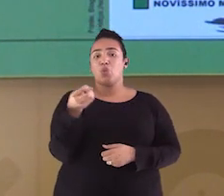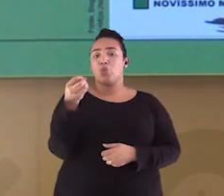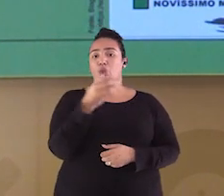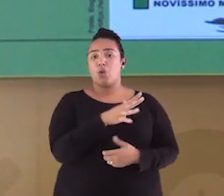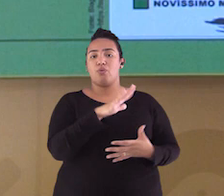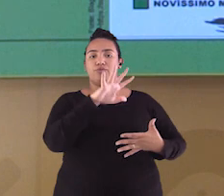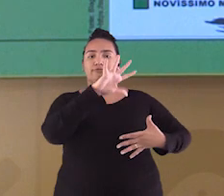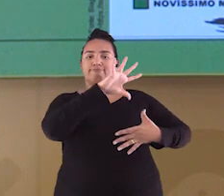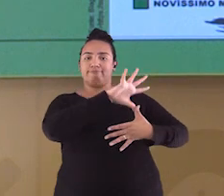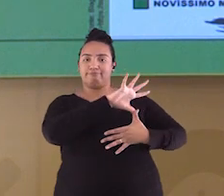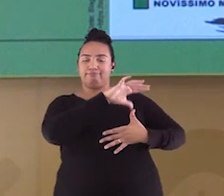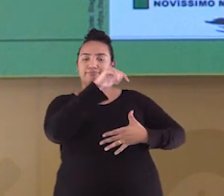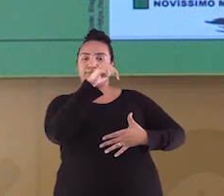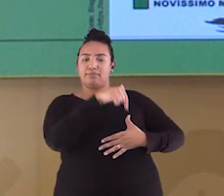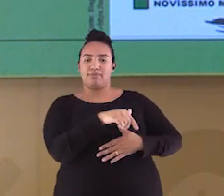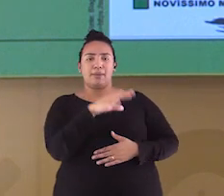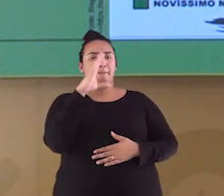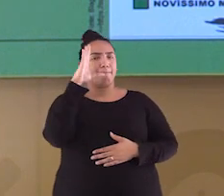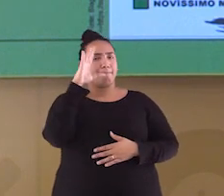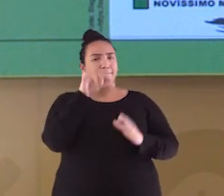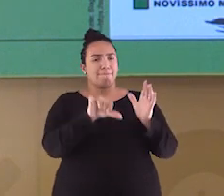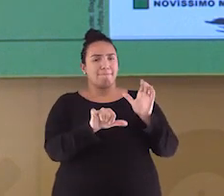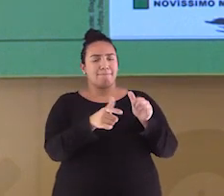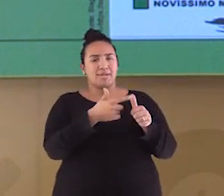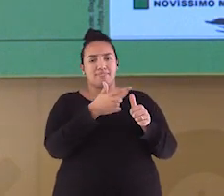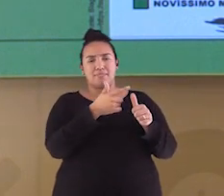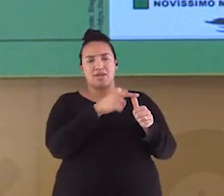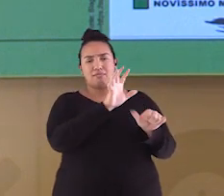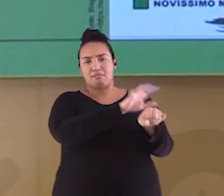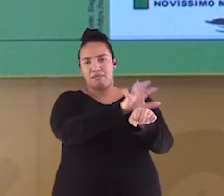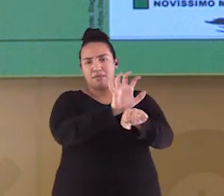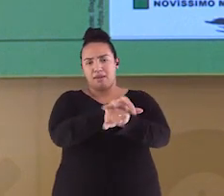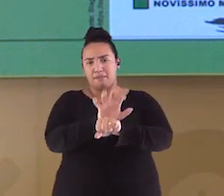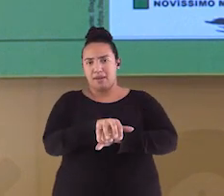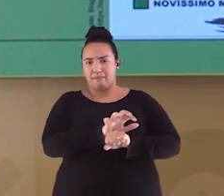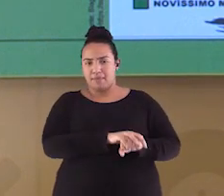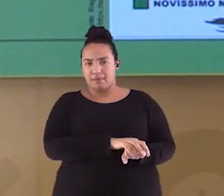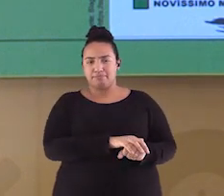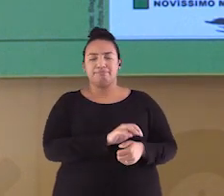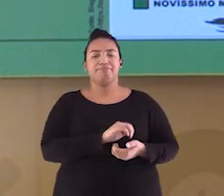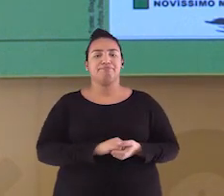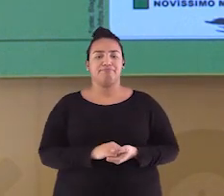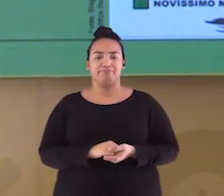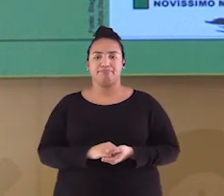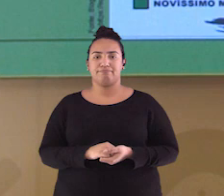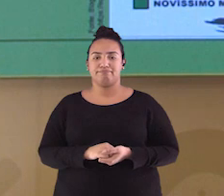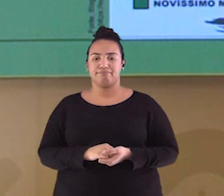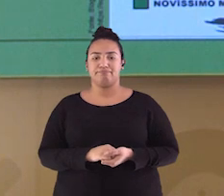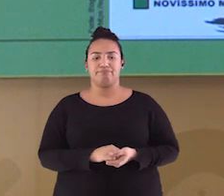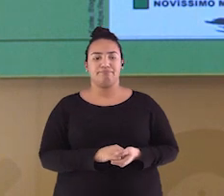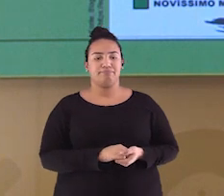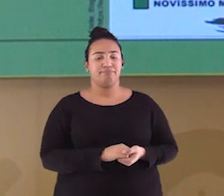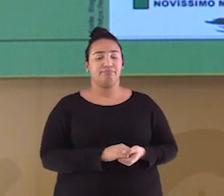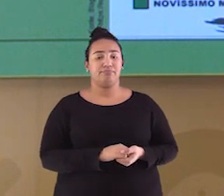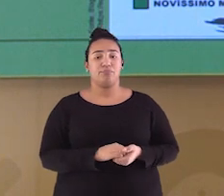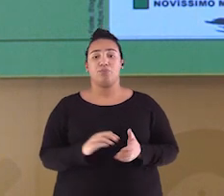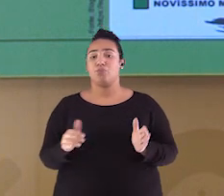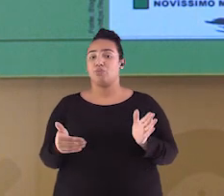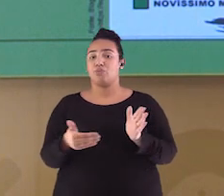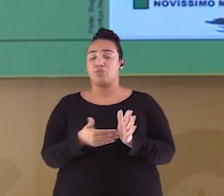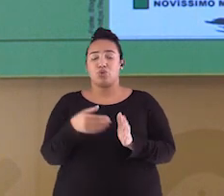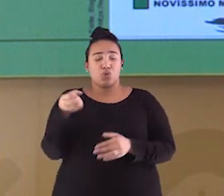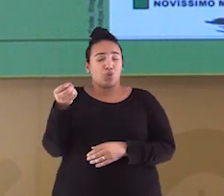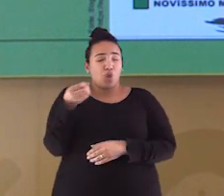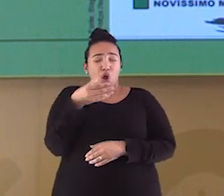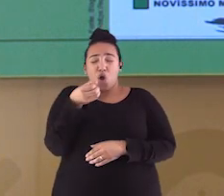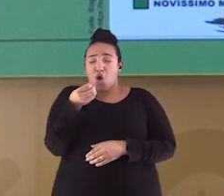americano, que foi palco das primeiras colônias europeias. E, por último, o Novíssimo Mundo, denominado